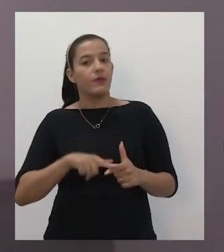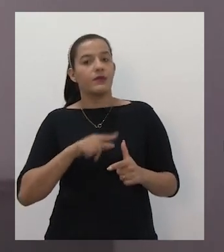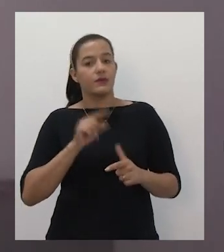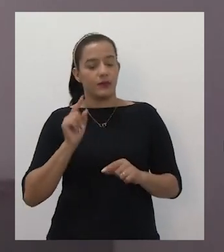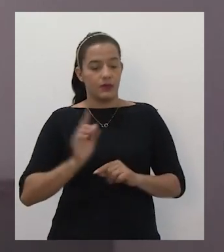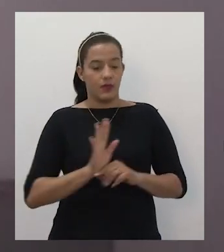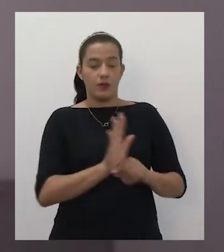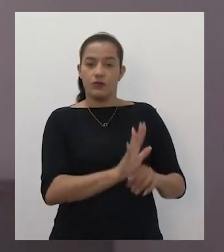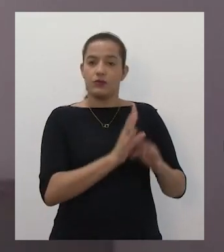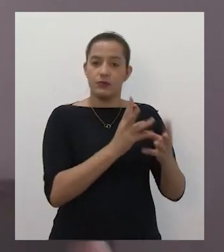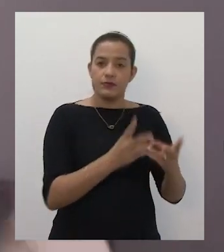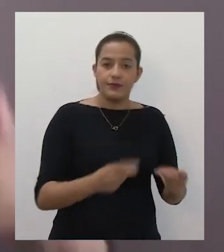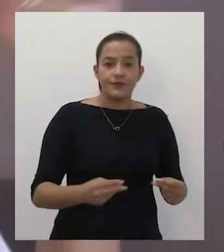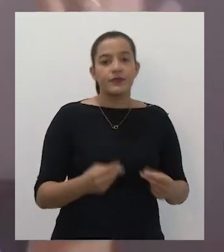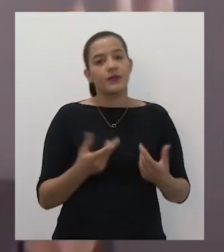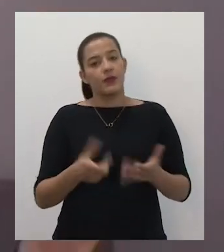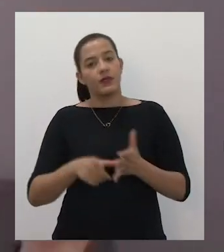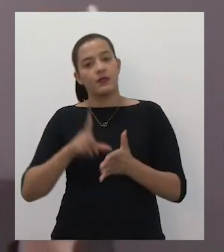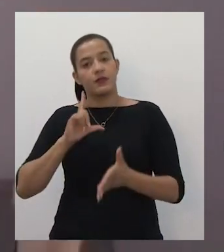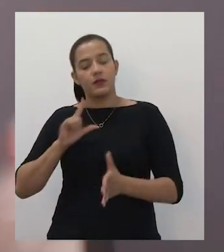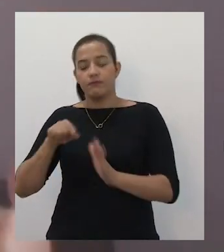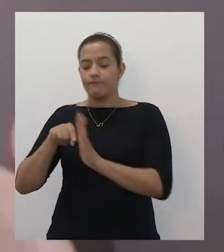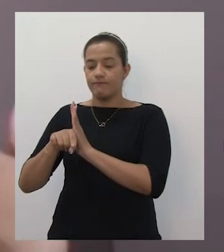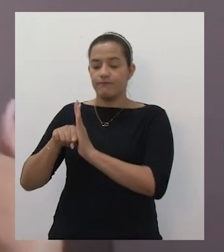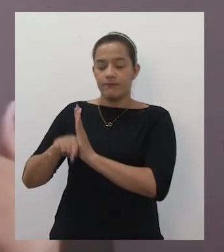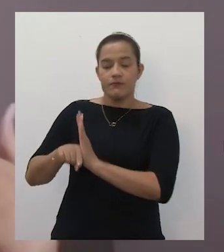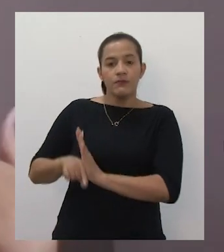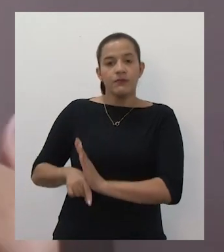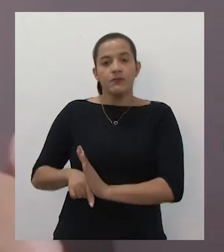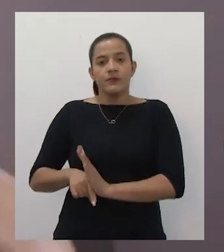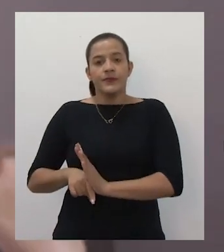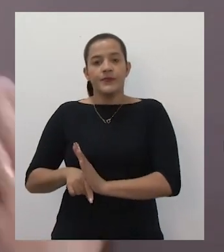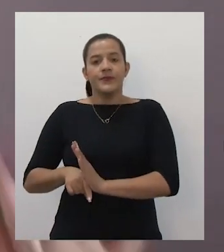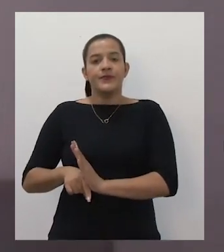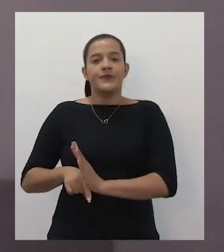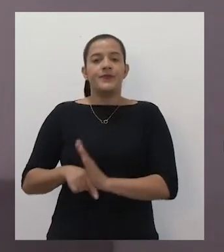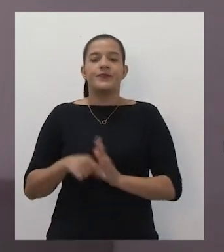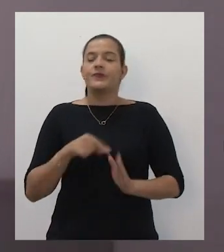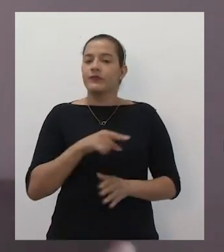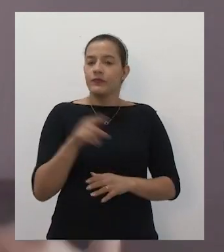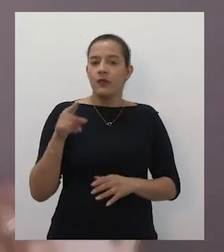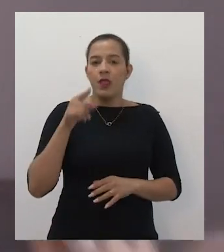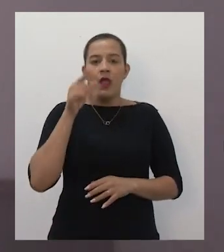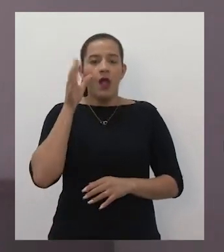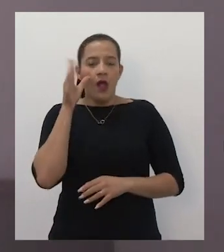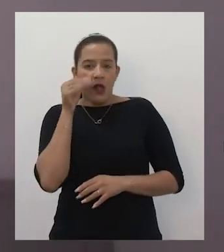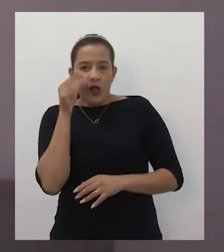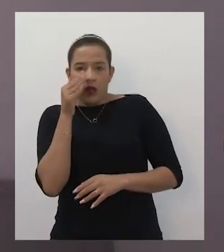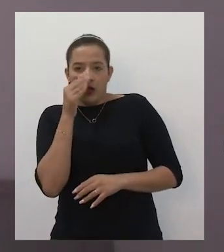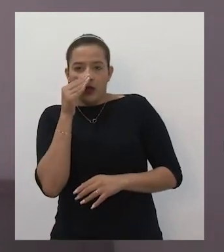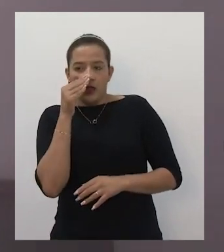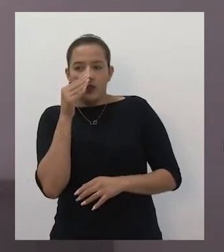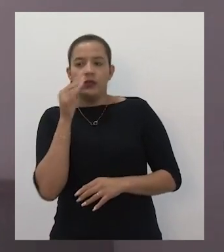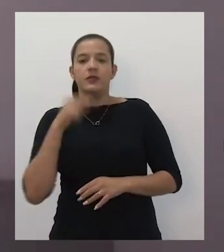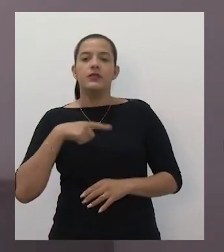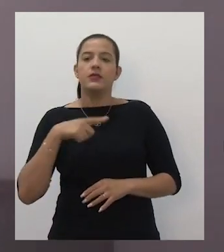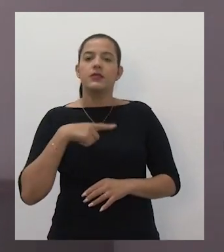vocês precisaram pesquisar. Além de ter imaginação criativa, vocês também precisaram ser curiosos para aprender,